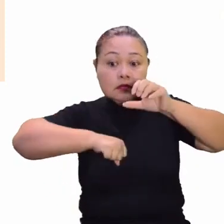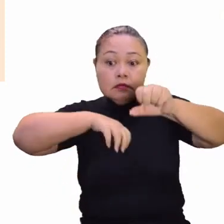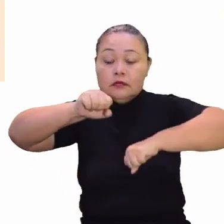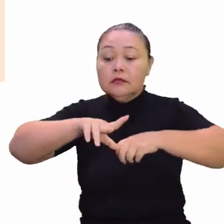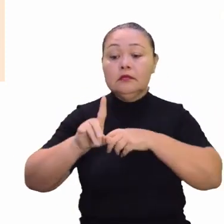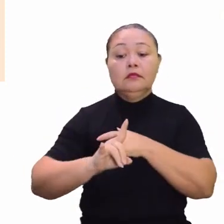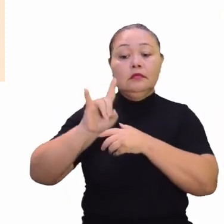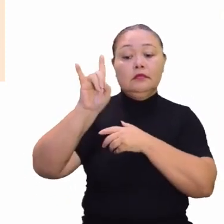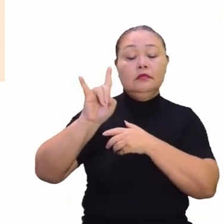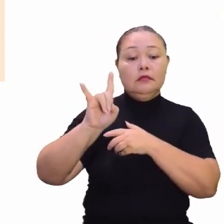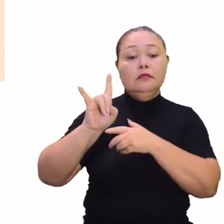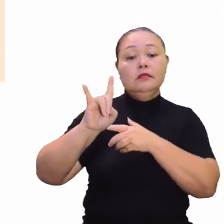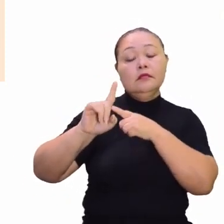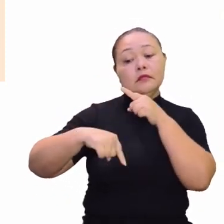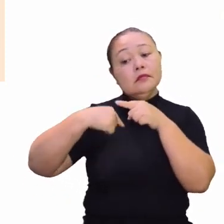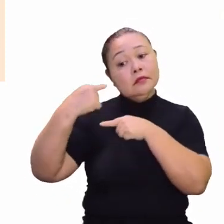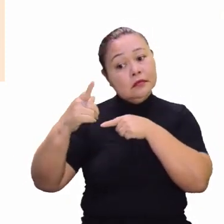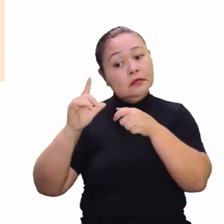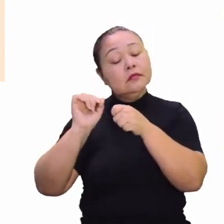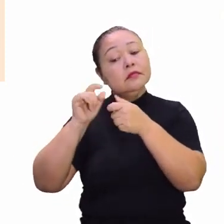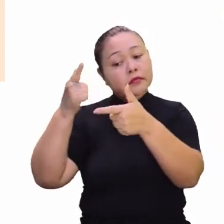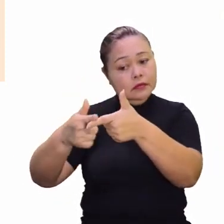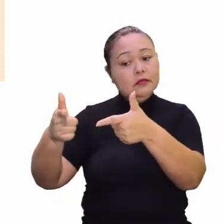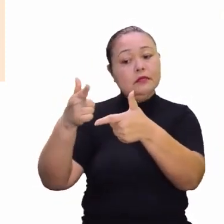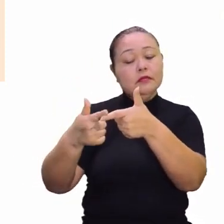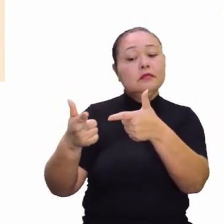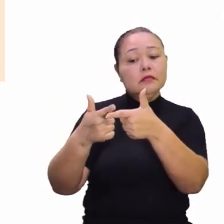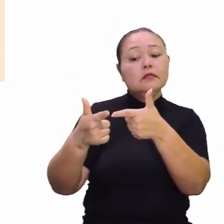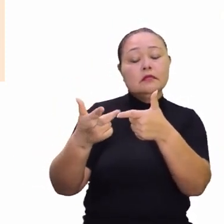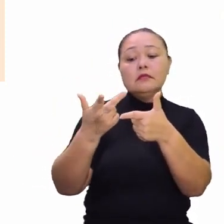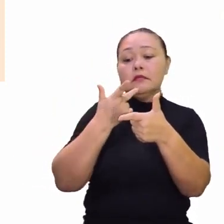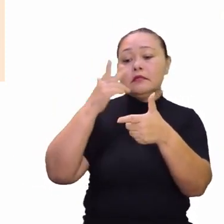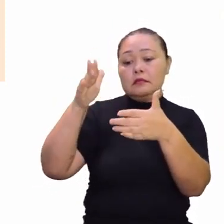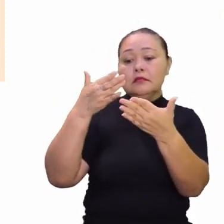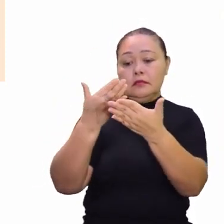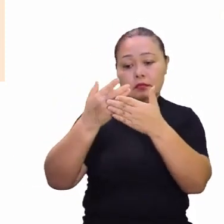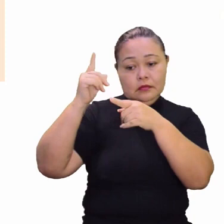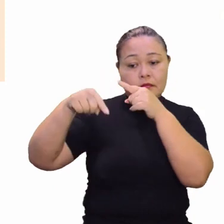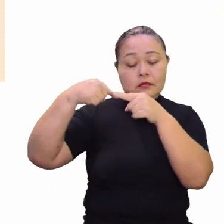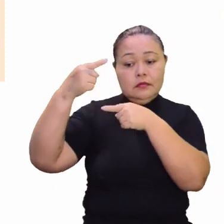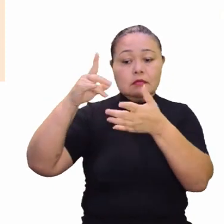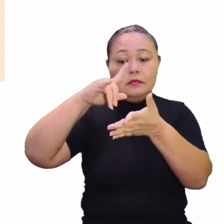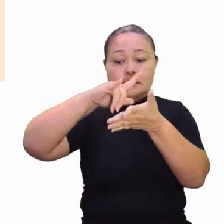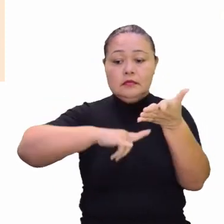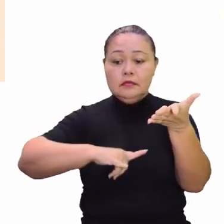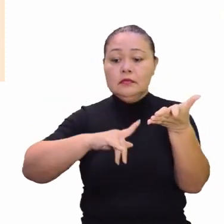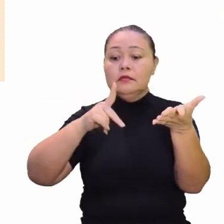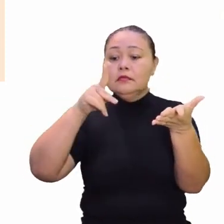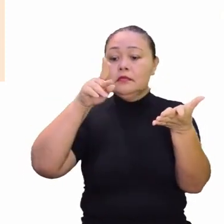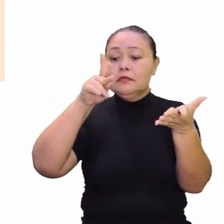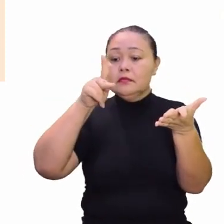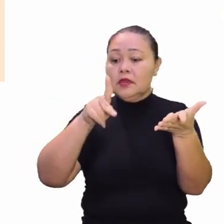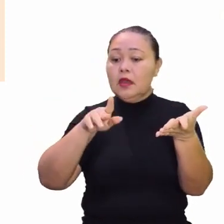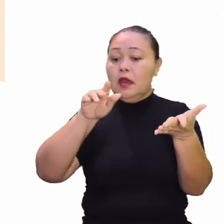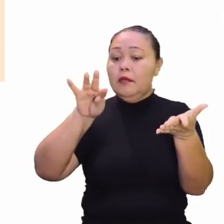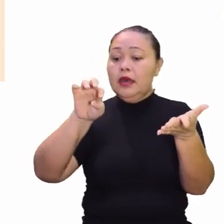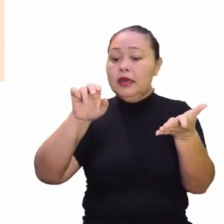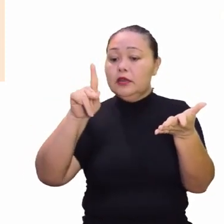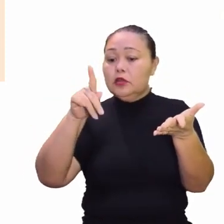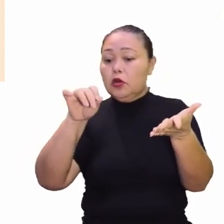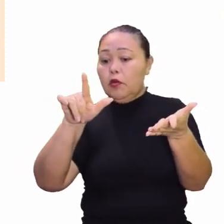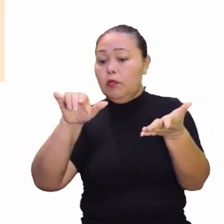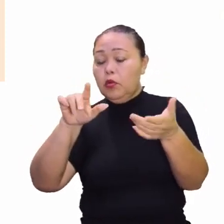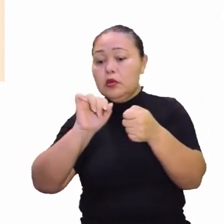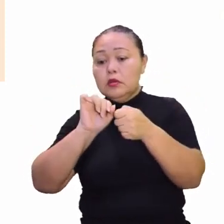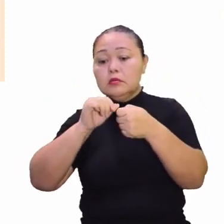território boliviano, aí resultou aquele problema lá que a gente vai estudar depois, que é o Tratado de Petrópolis, com a questão